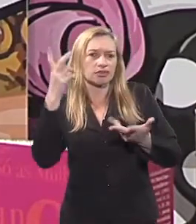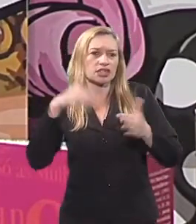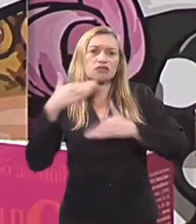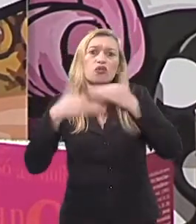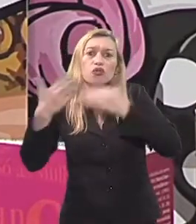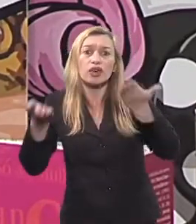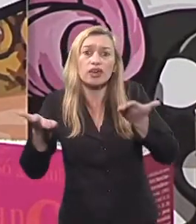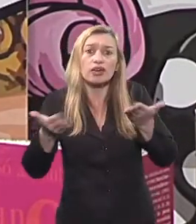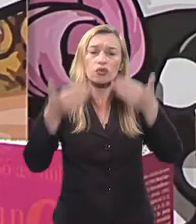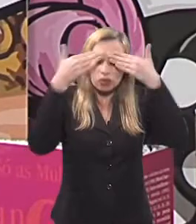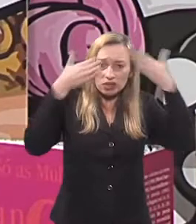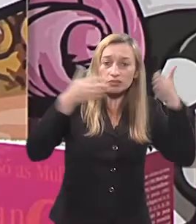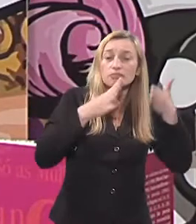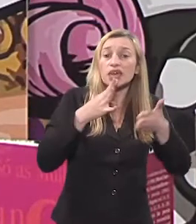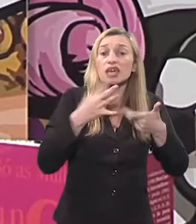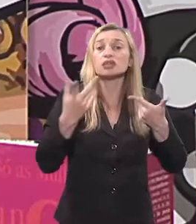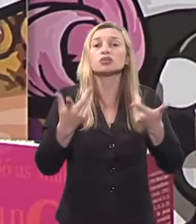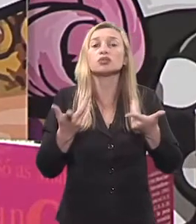intelectual?